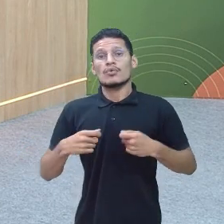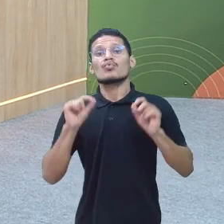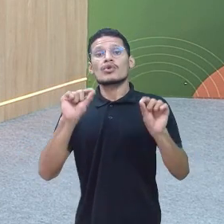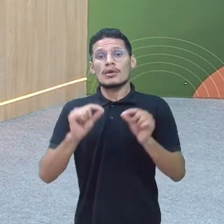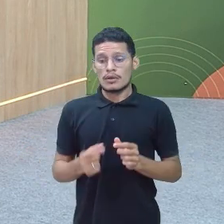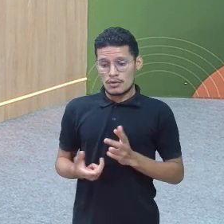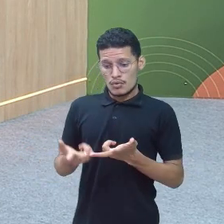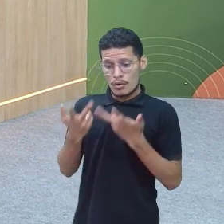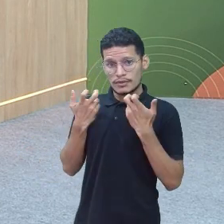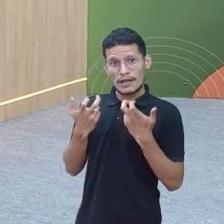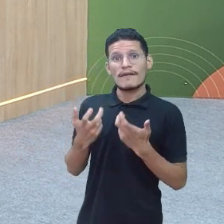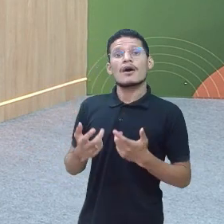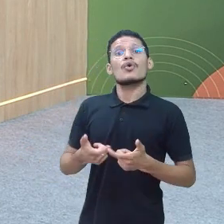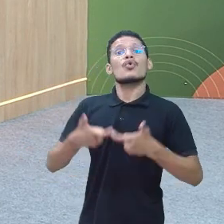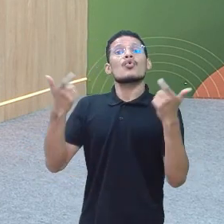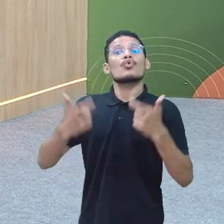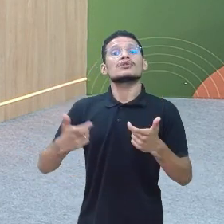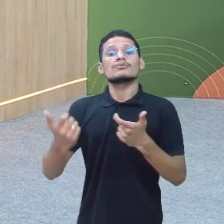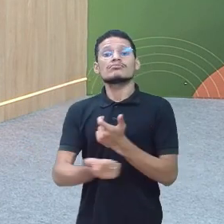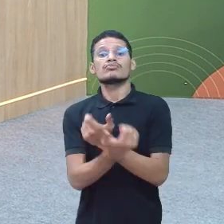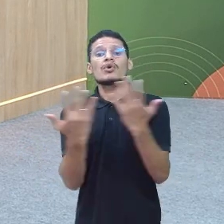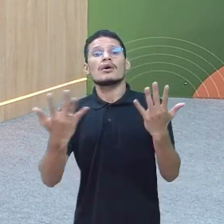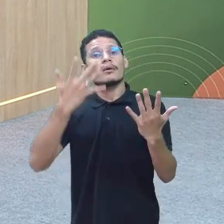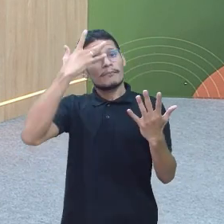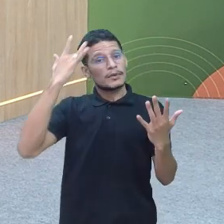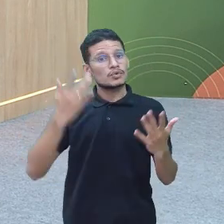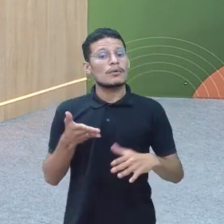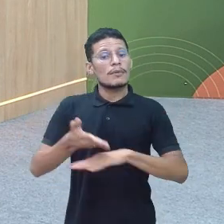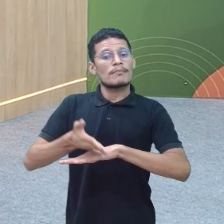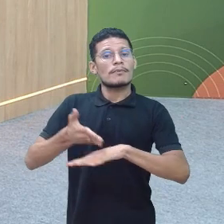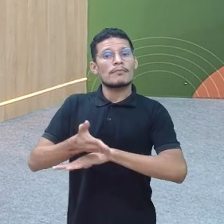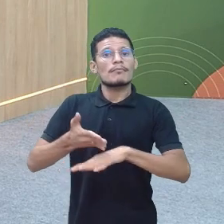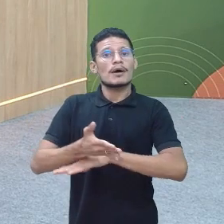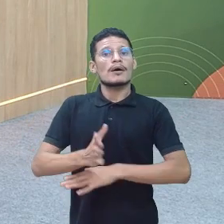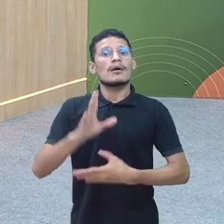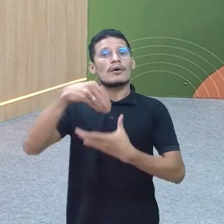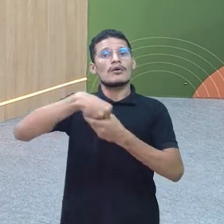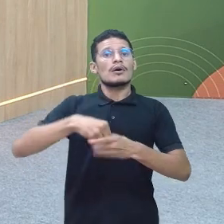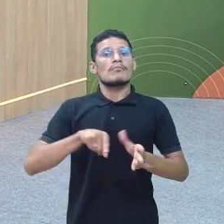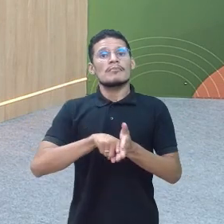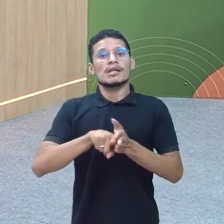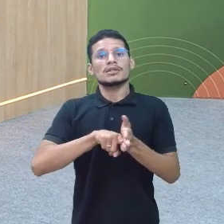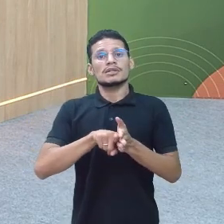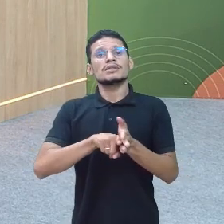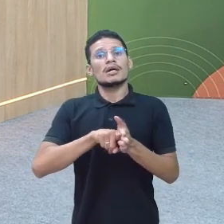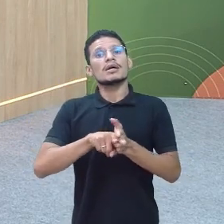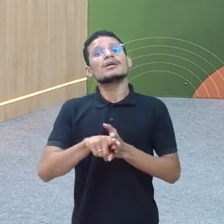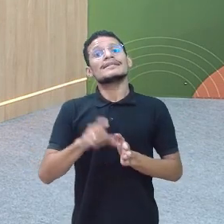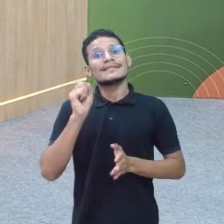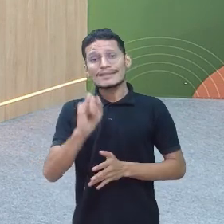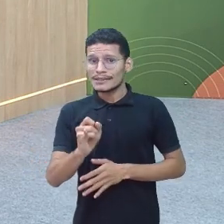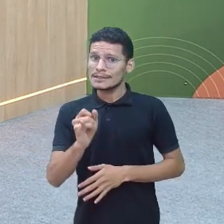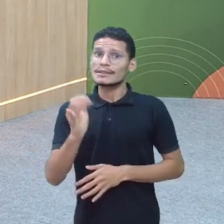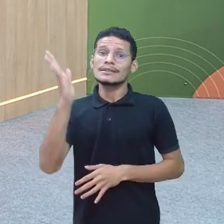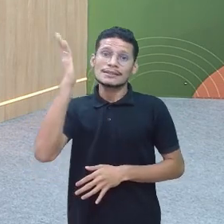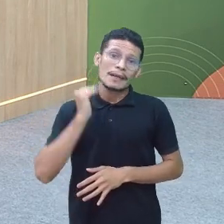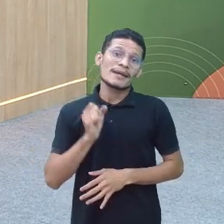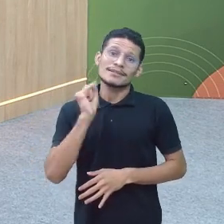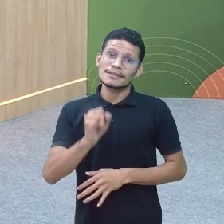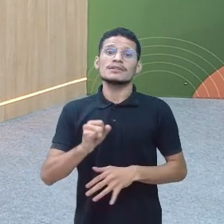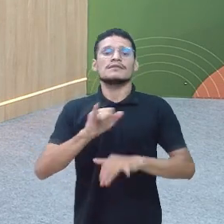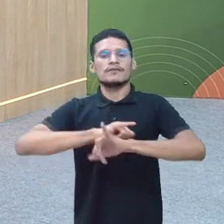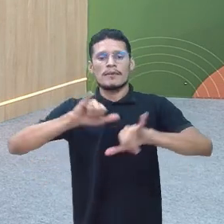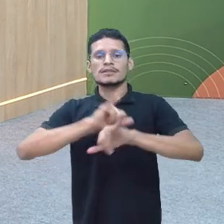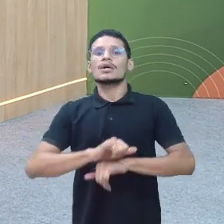observar onde e quantas pessoas fizeram parte daquela pesquisa para ver se eu torno aquela informação confiável